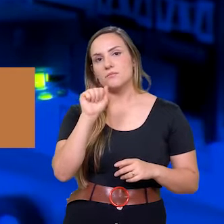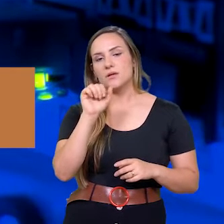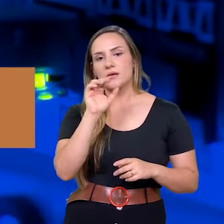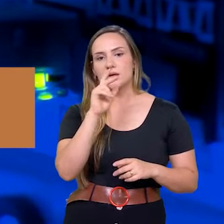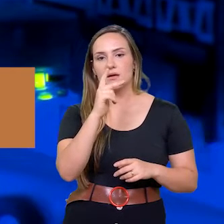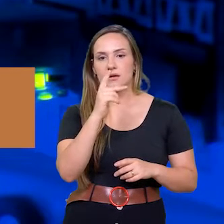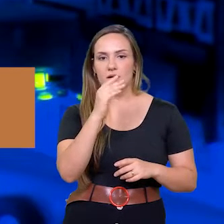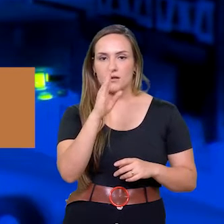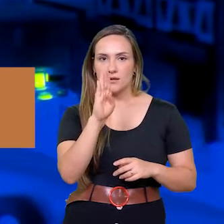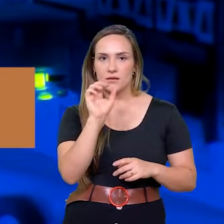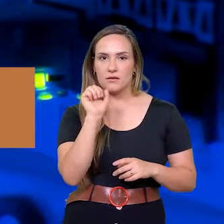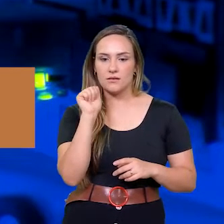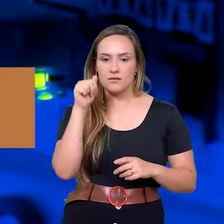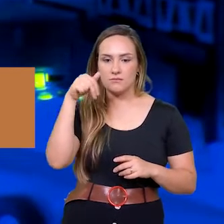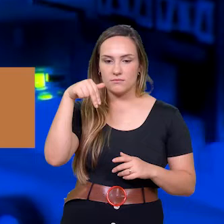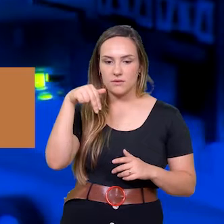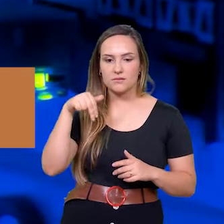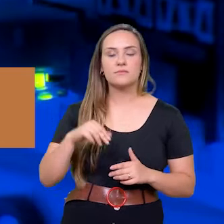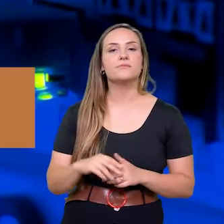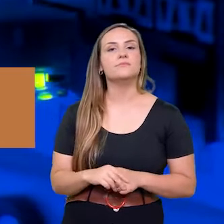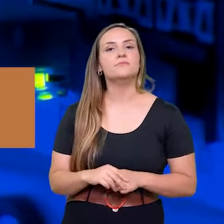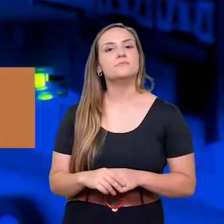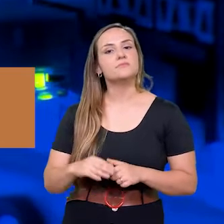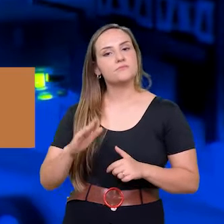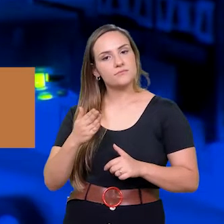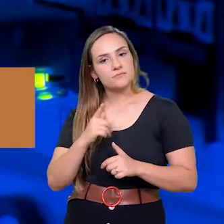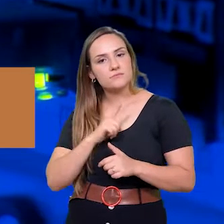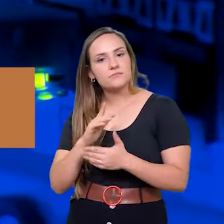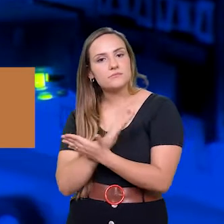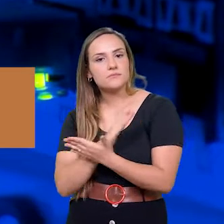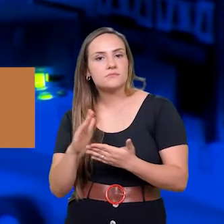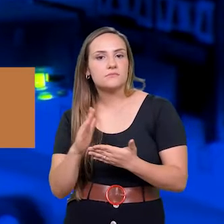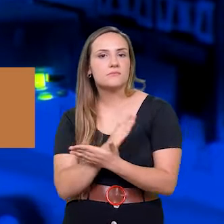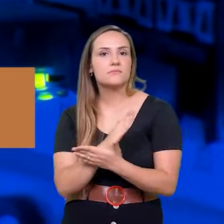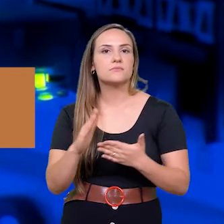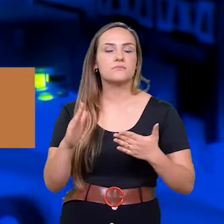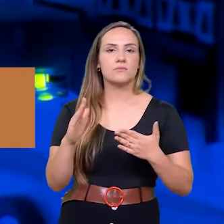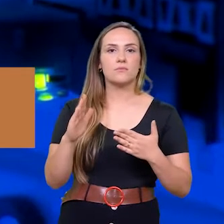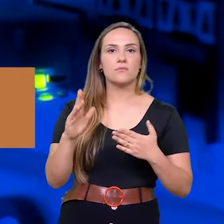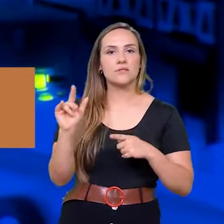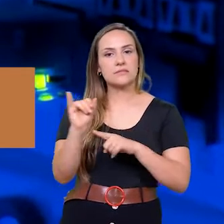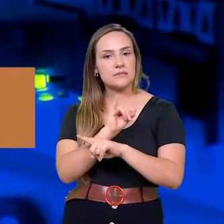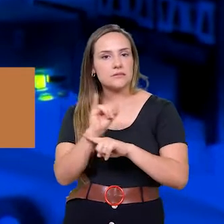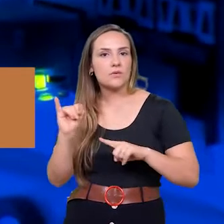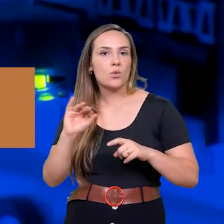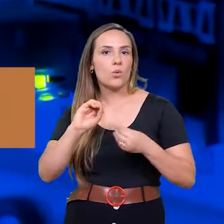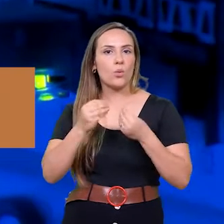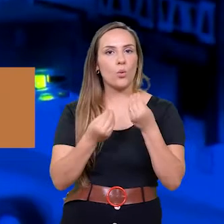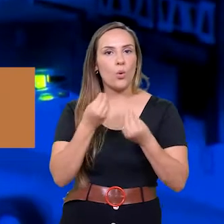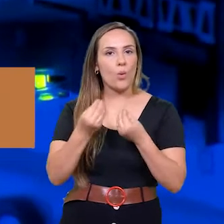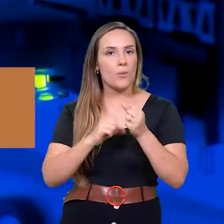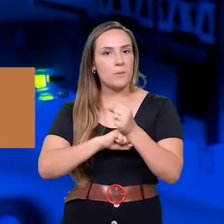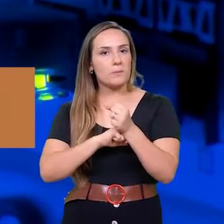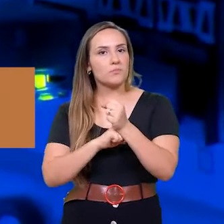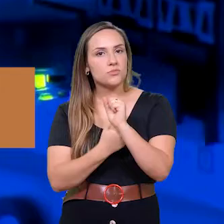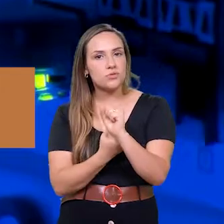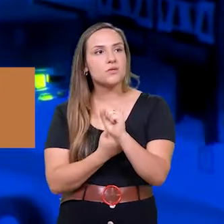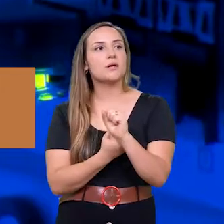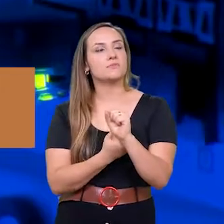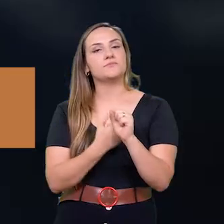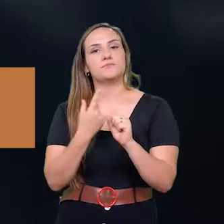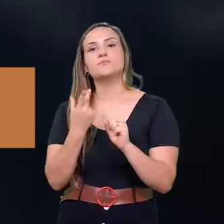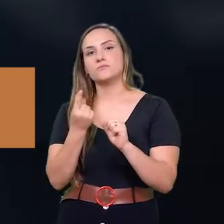agremia essas instituições, o Banco Central, eles já desenvolveram algumas ferramentas para bloquear